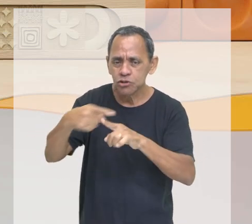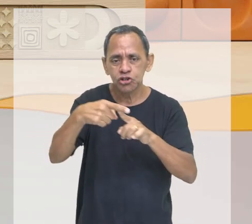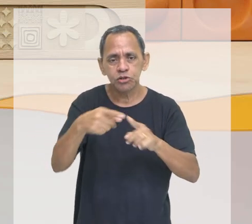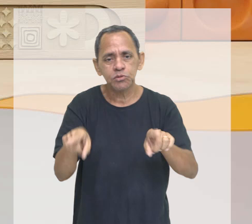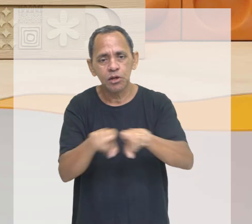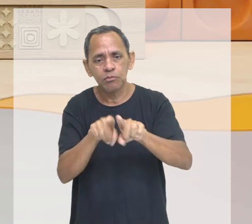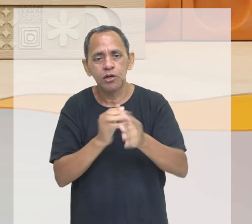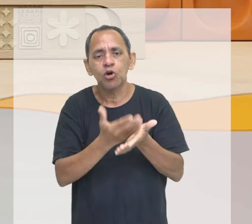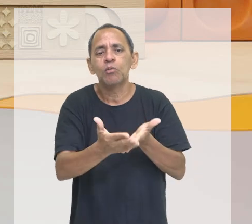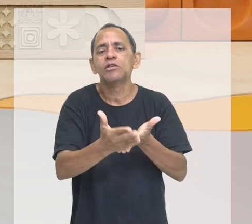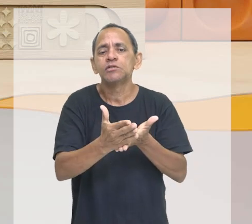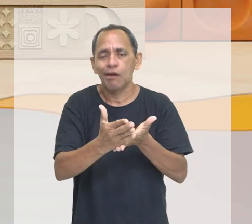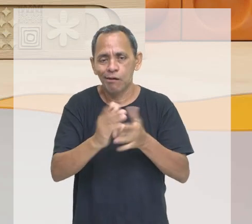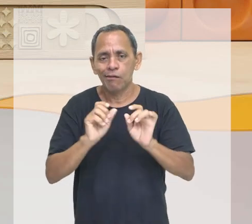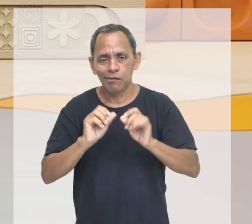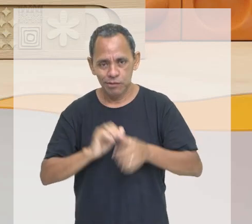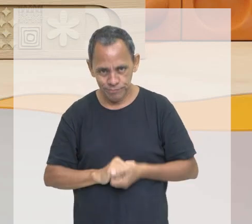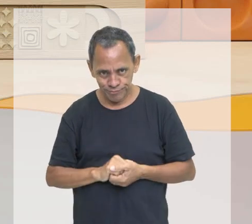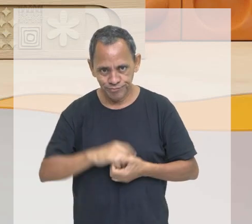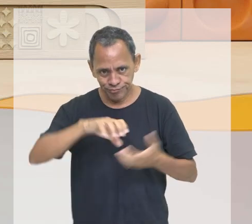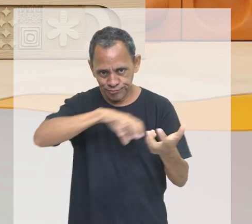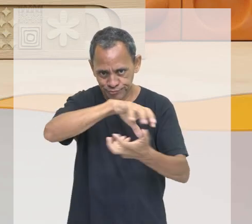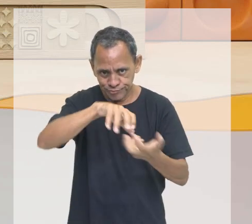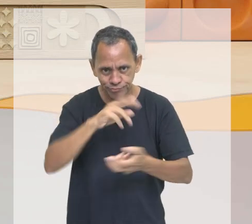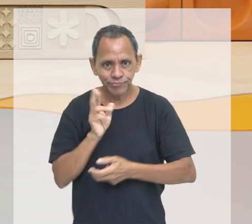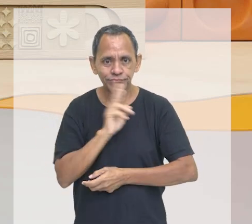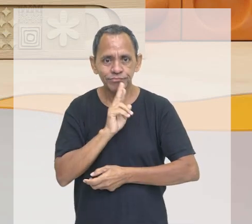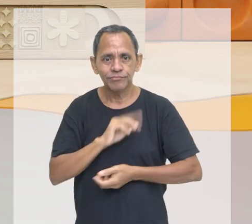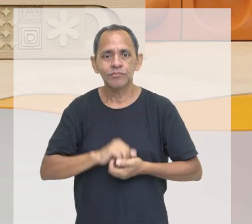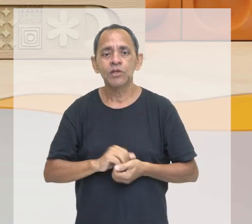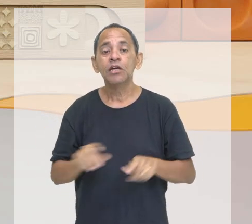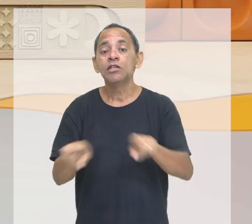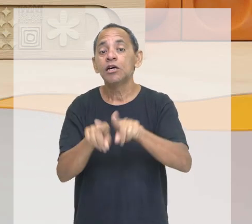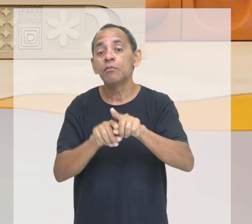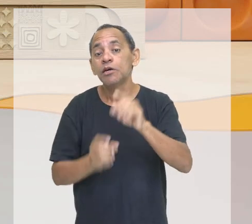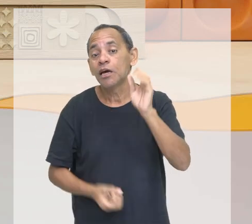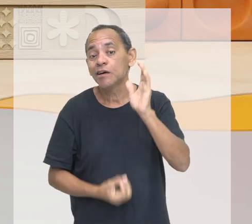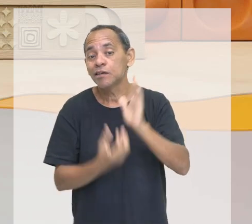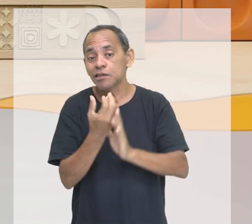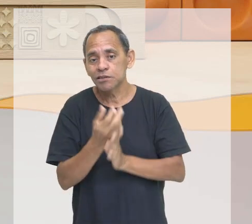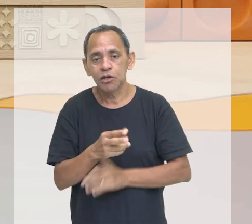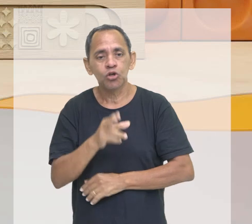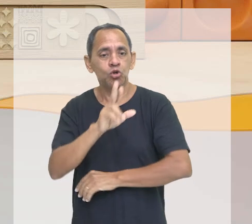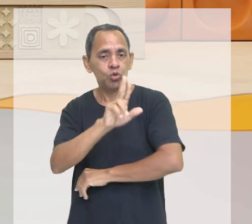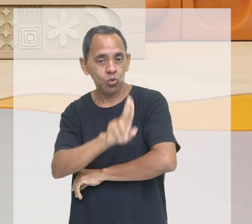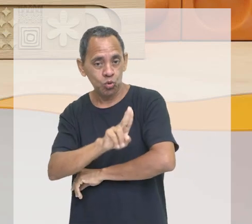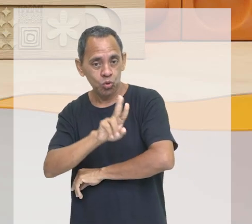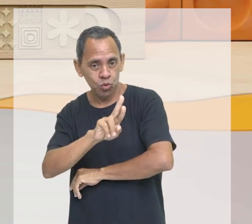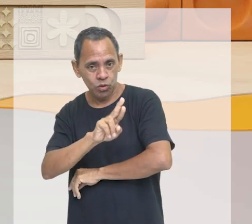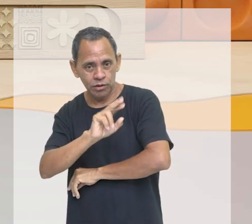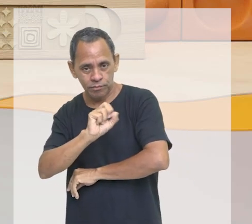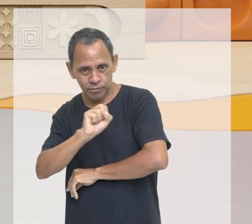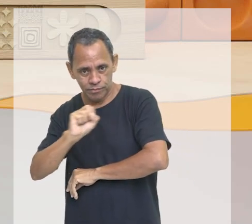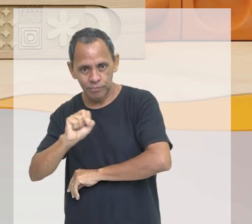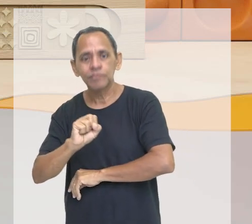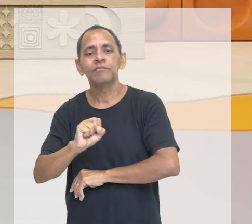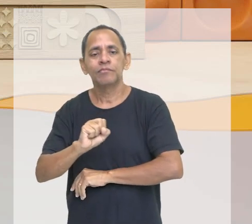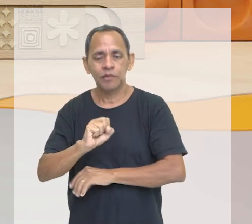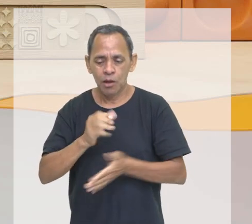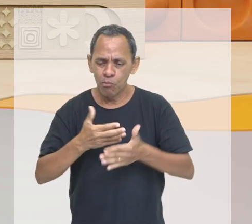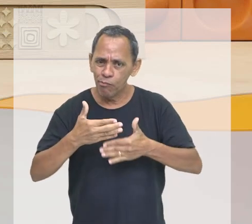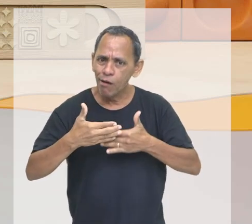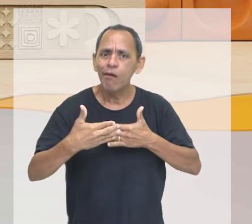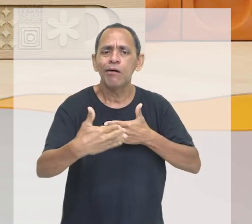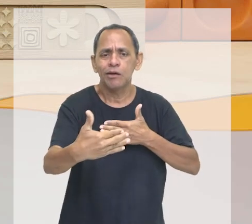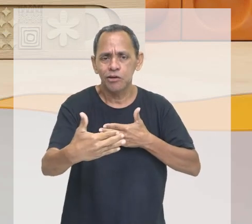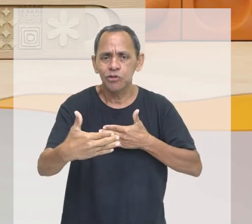começar a partir da Revolução Russa. A própria criação da União Soviética, que durante muito tempo